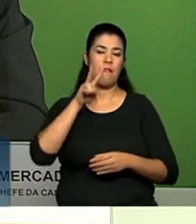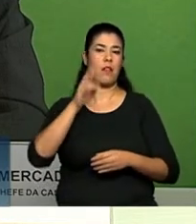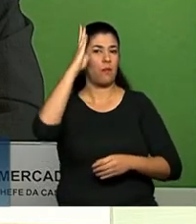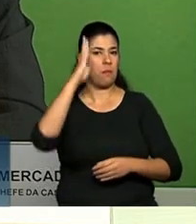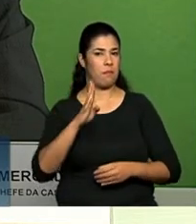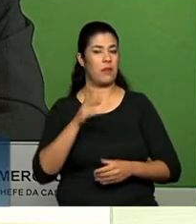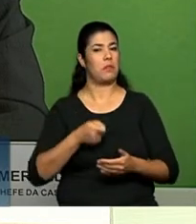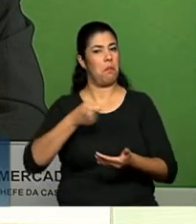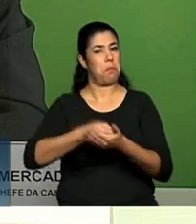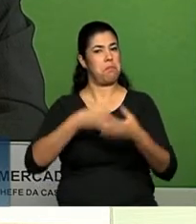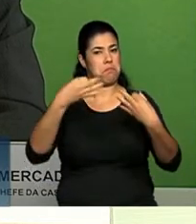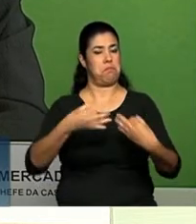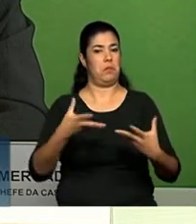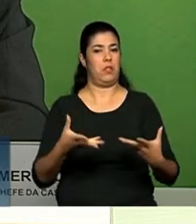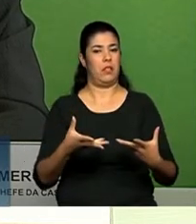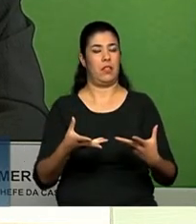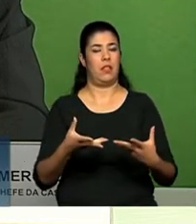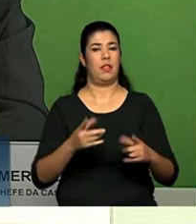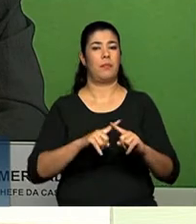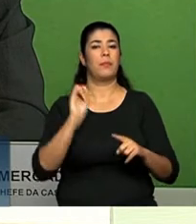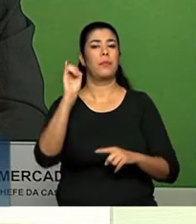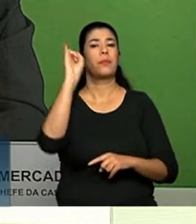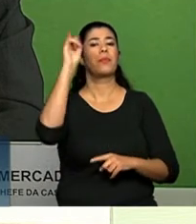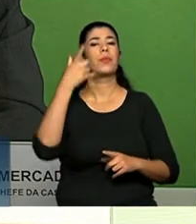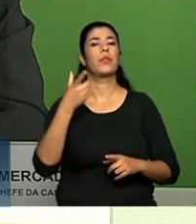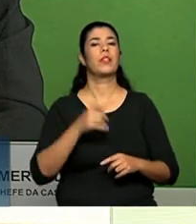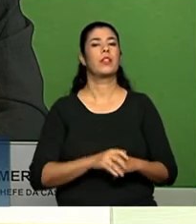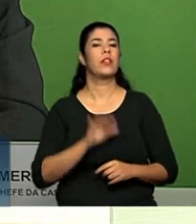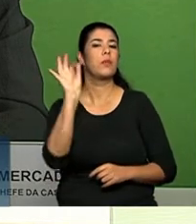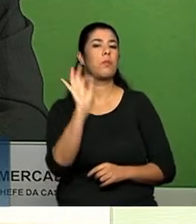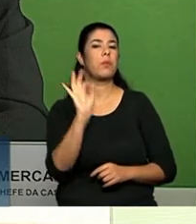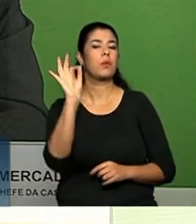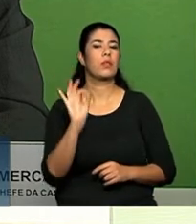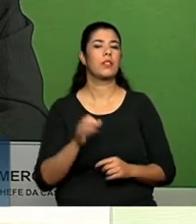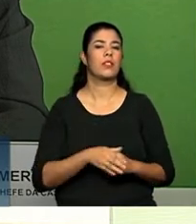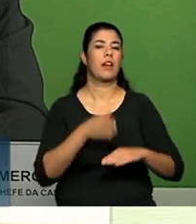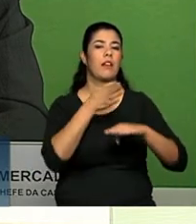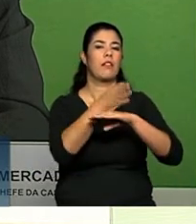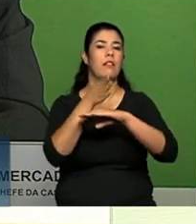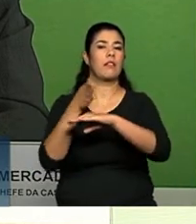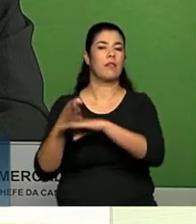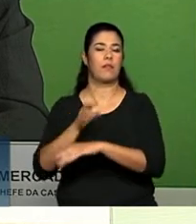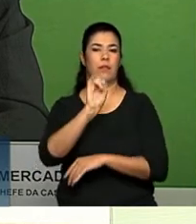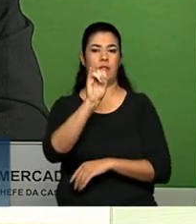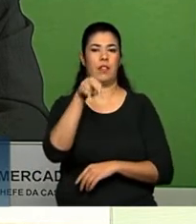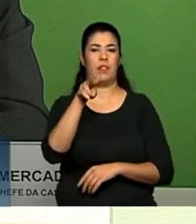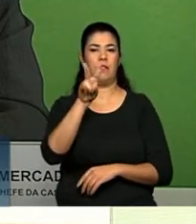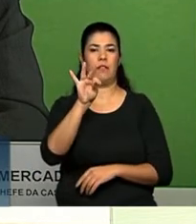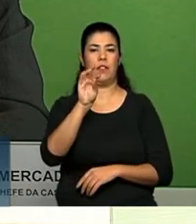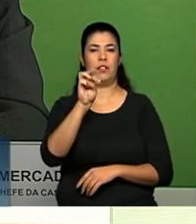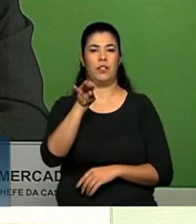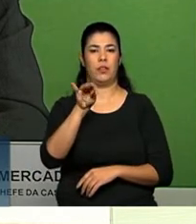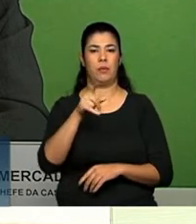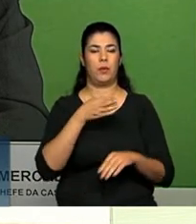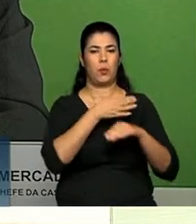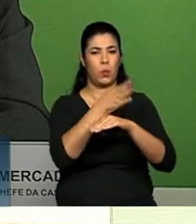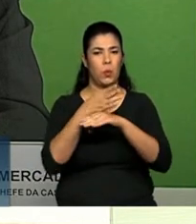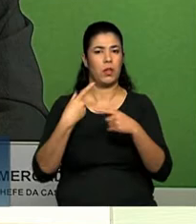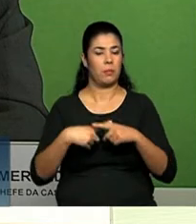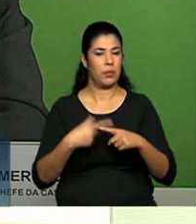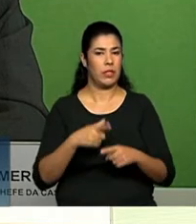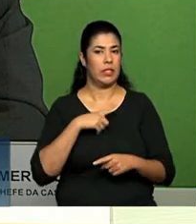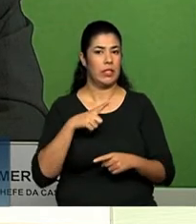questão do ajuste fiscal. Por que é importante o grau de investimento? Porque nós temos uma liquidez muito grande no mercado